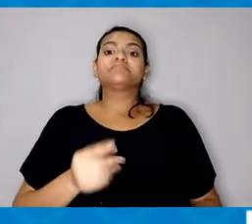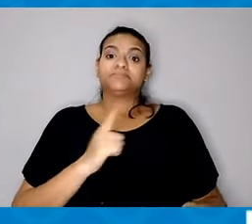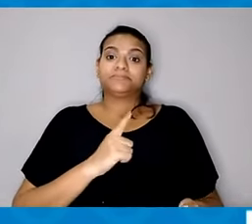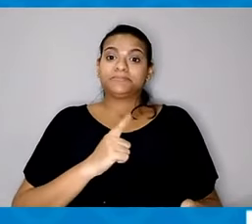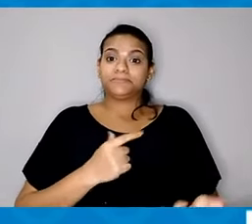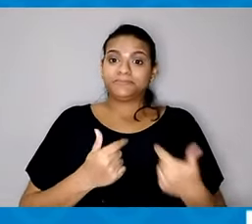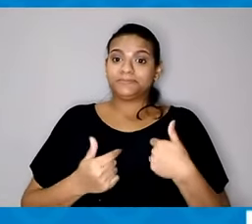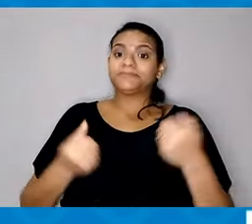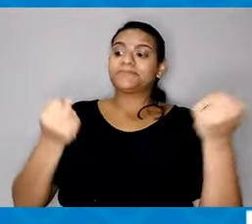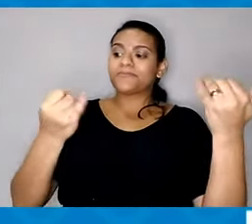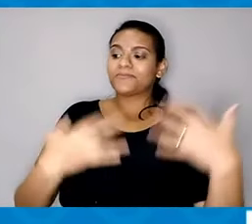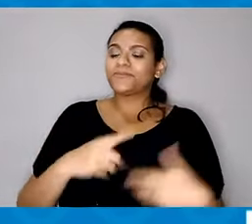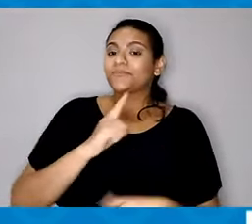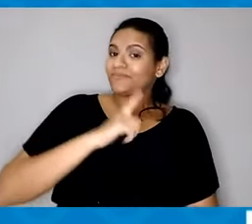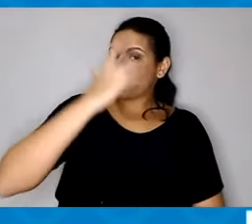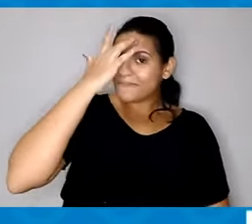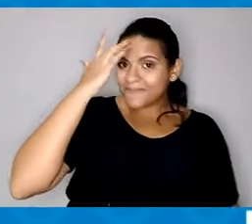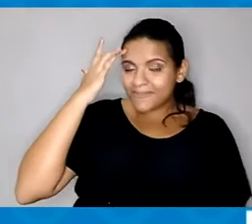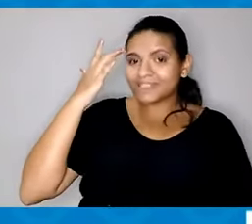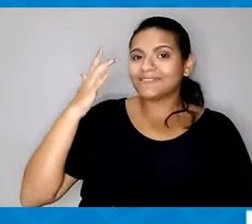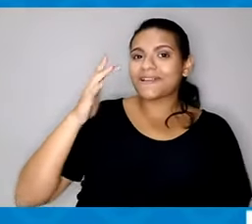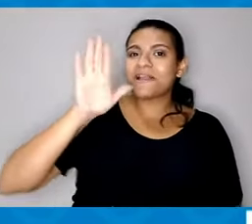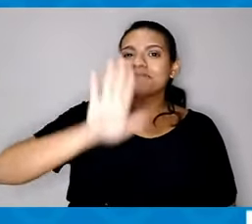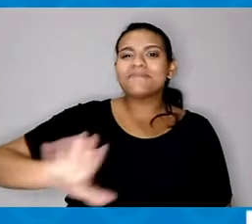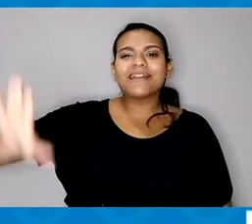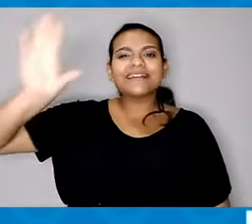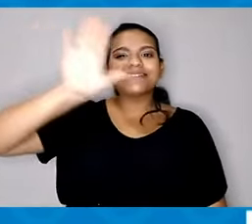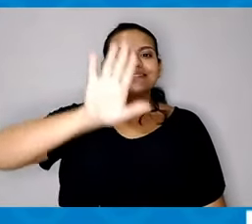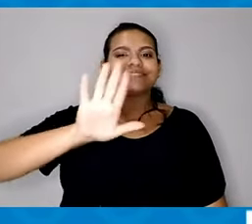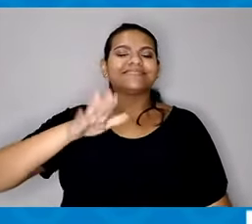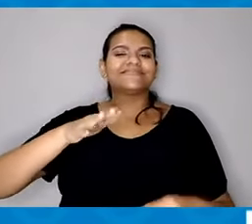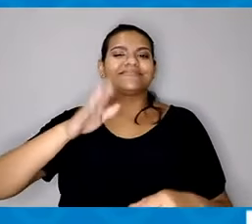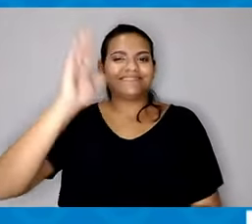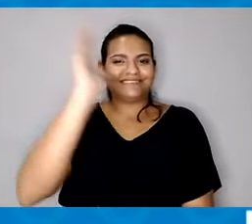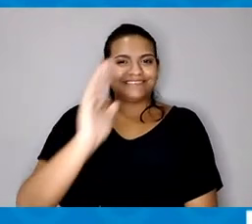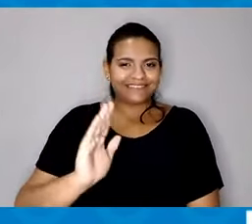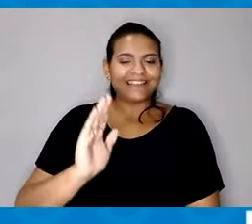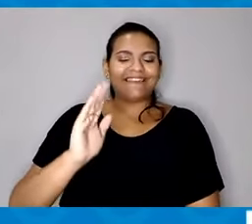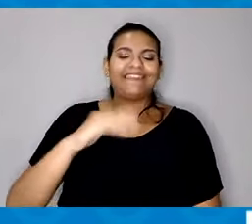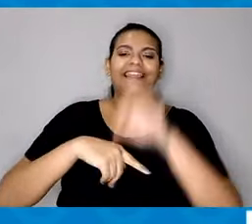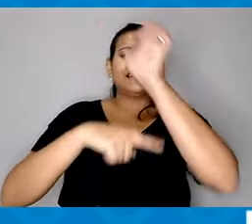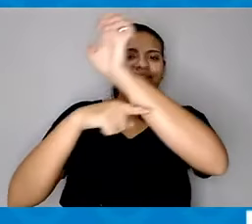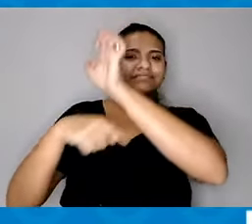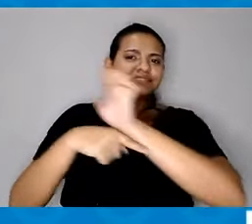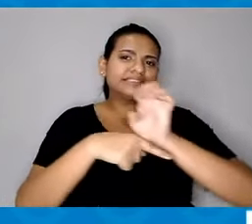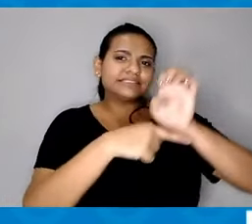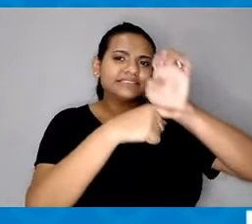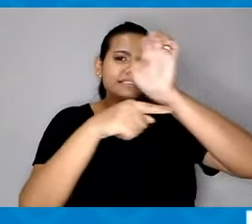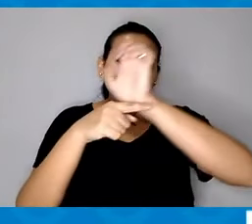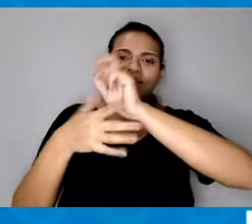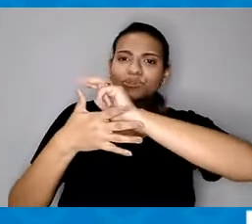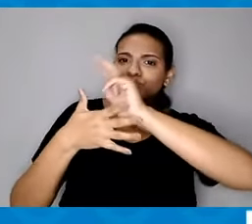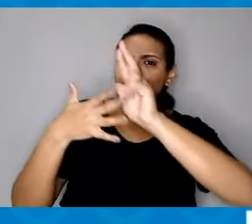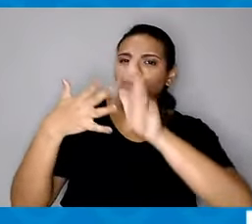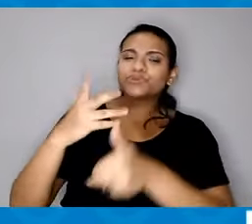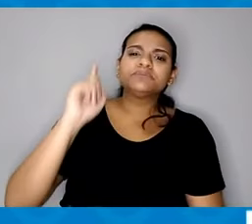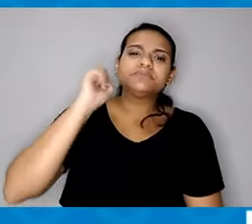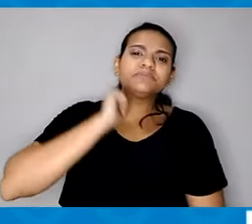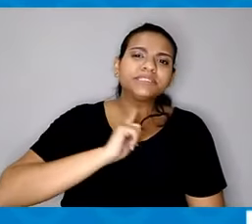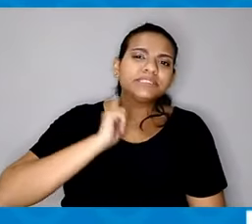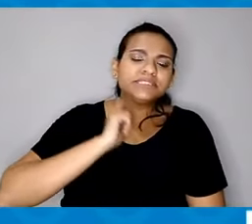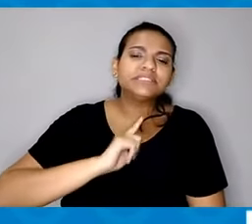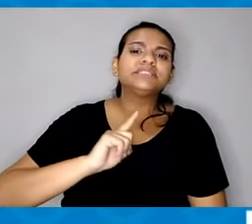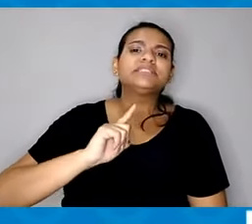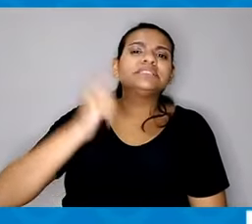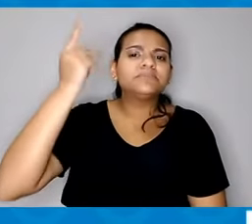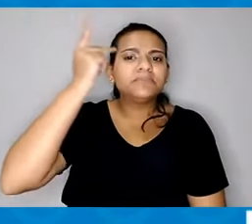diversos estados do Brasil, então nós temos aqui pessoal de Minas Gerais, do Acre, São Paulo, Alagoas, Mato